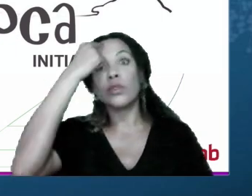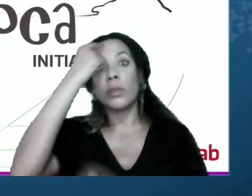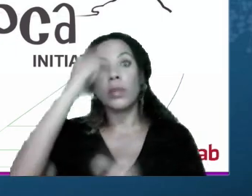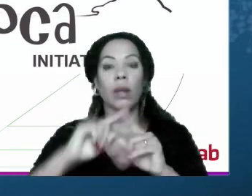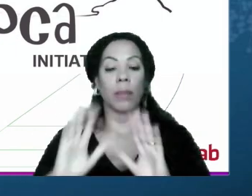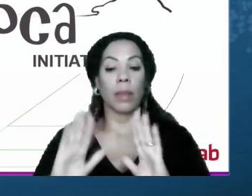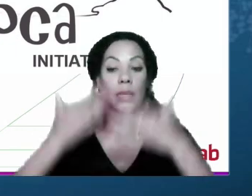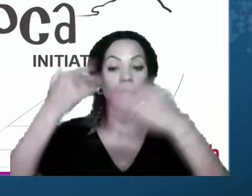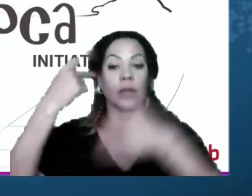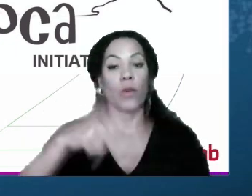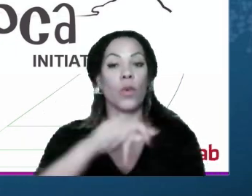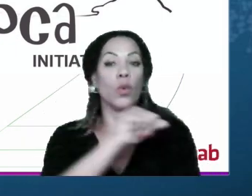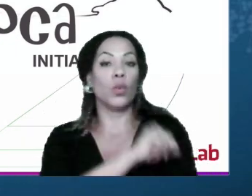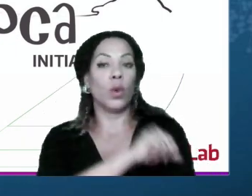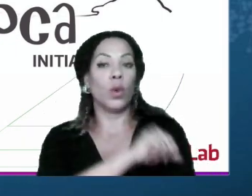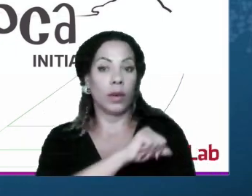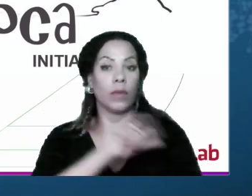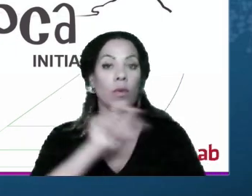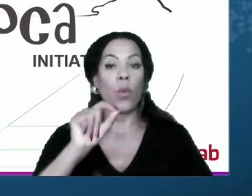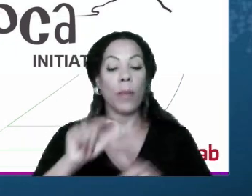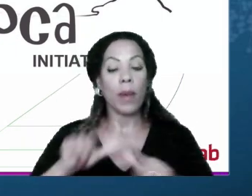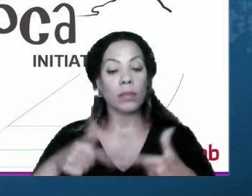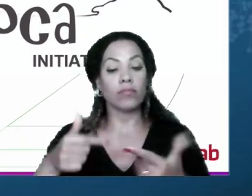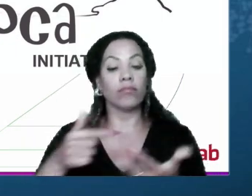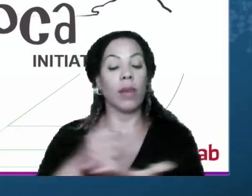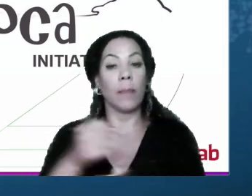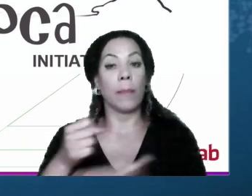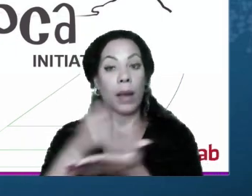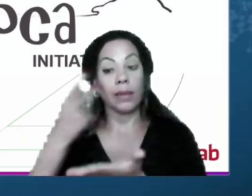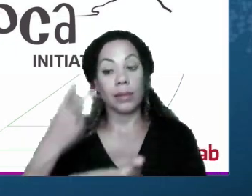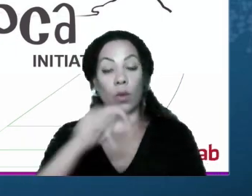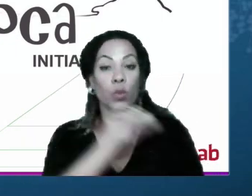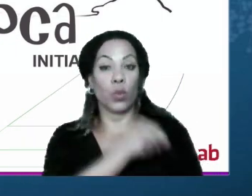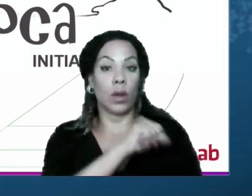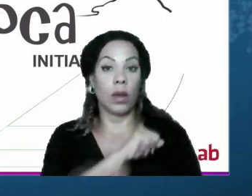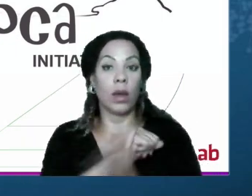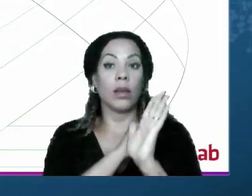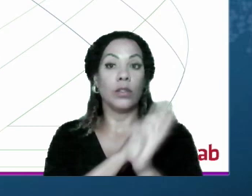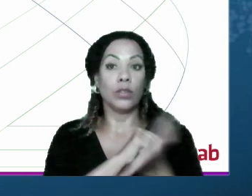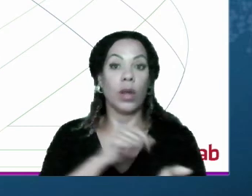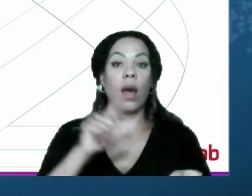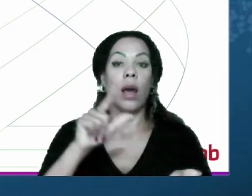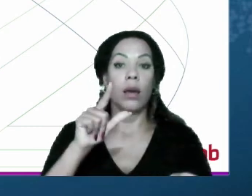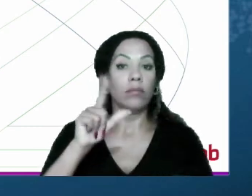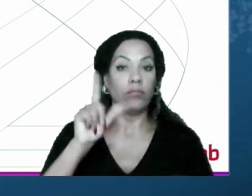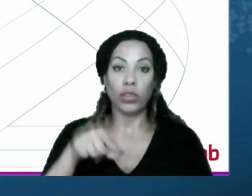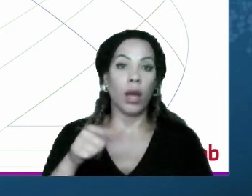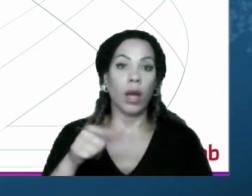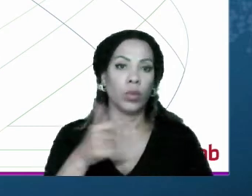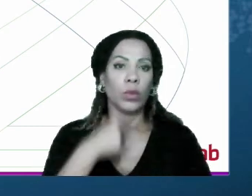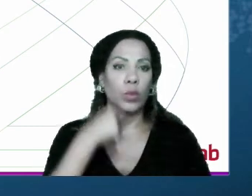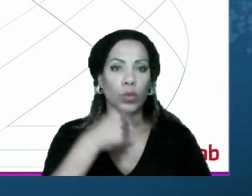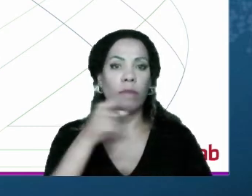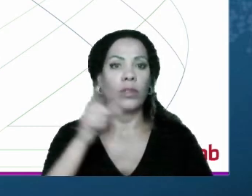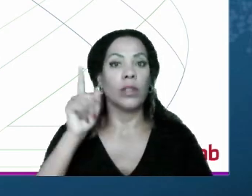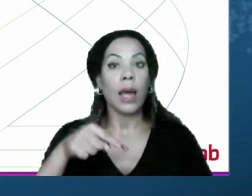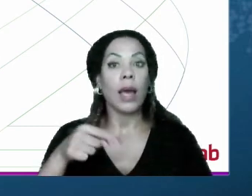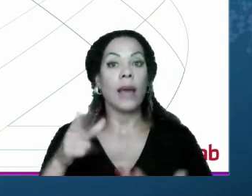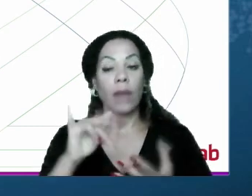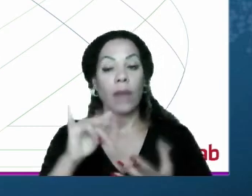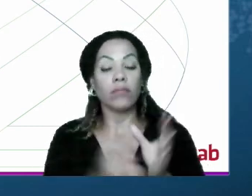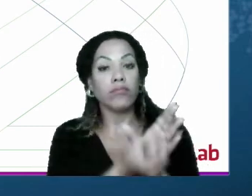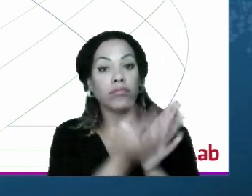Rio de Janeiro, uma iniciativa baseada no Rio de Janeiro, que já é desenvolvida e com o intuito de ser